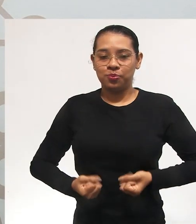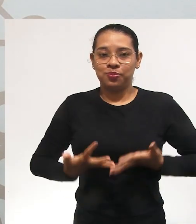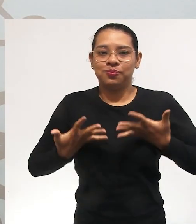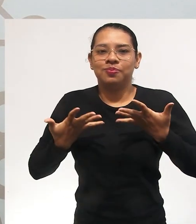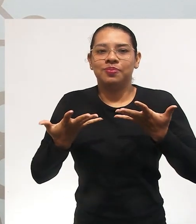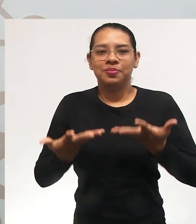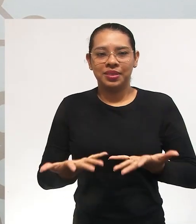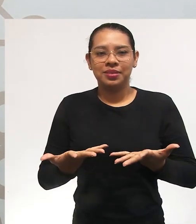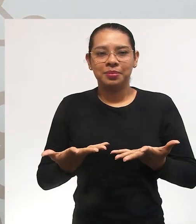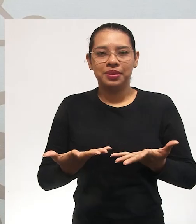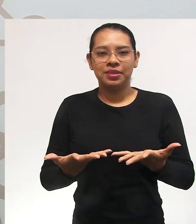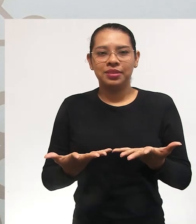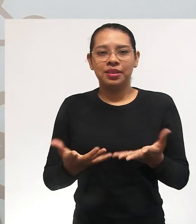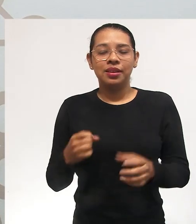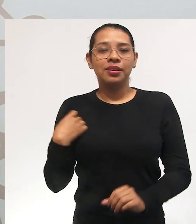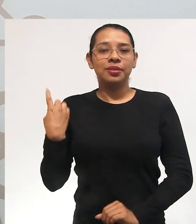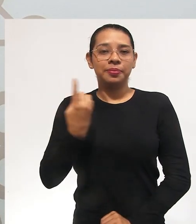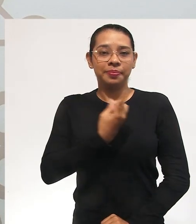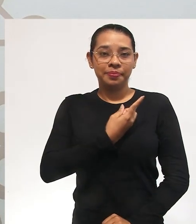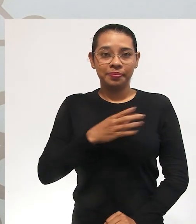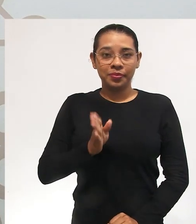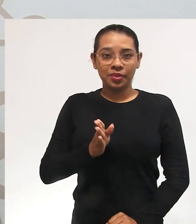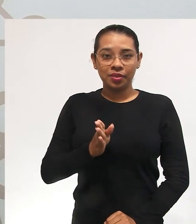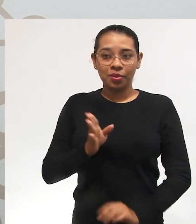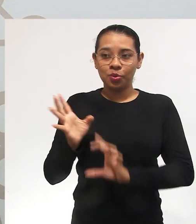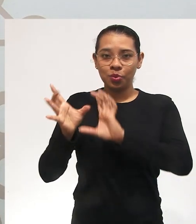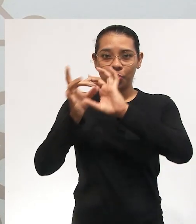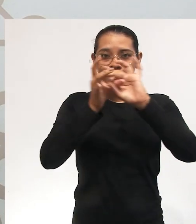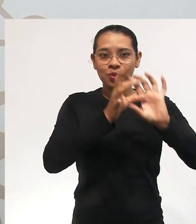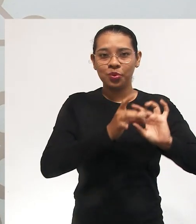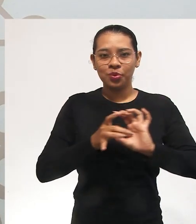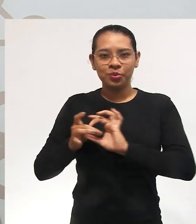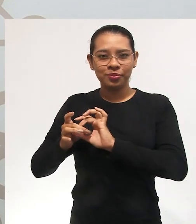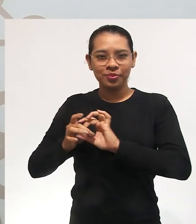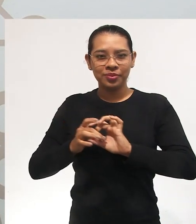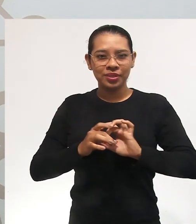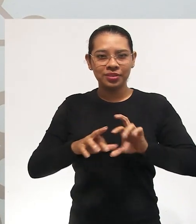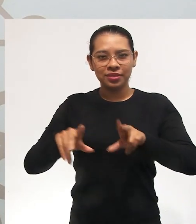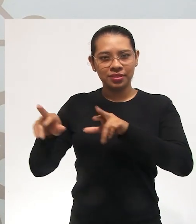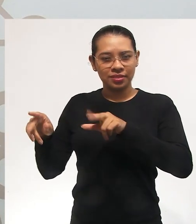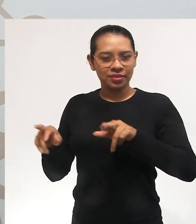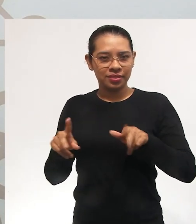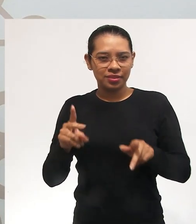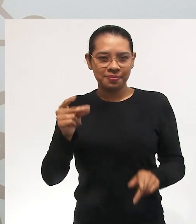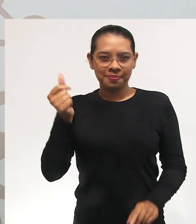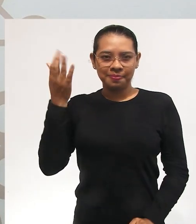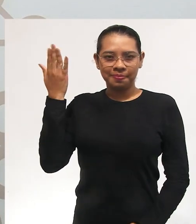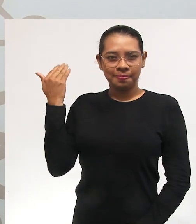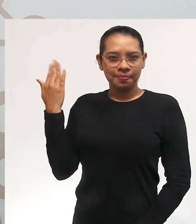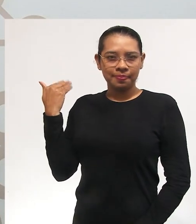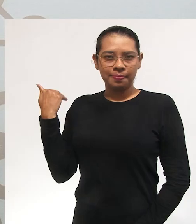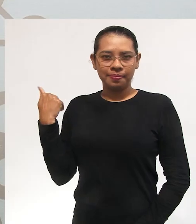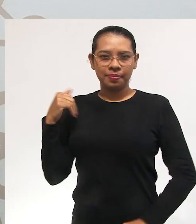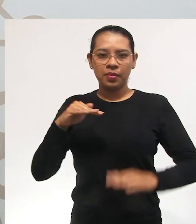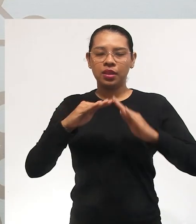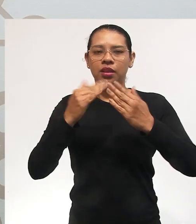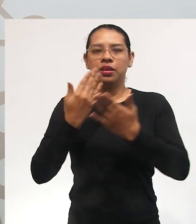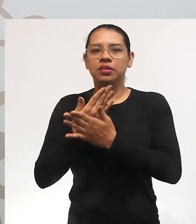num contexto diferente, né? Antigamente as crianças não tinham voz nem vez na sala de aula, era só